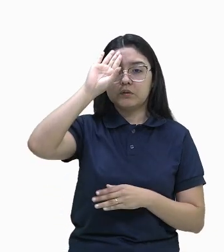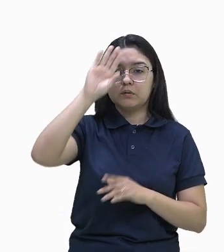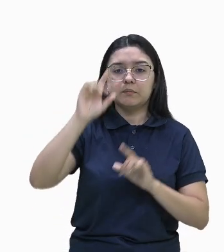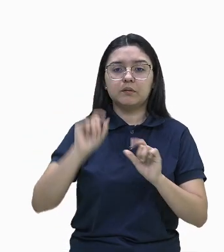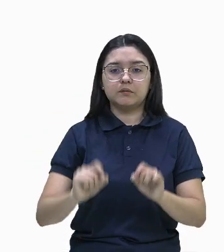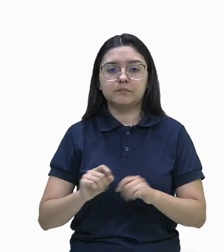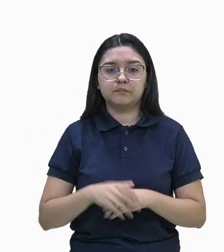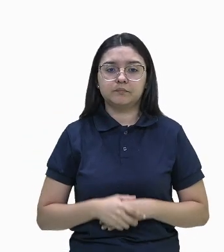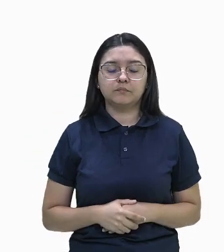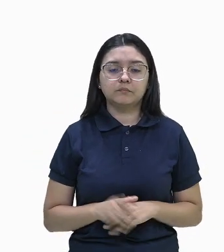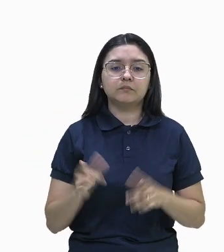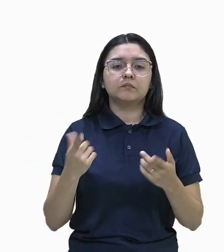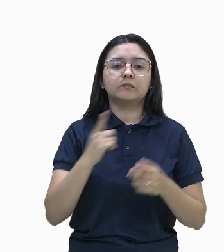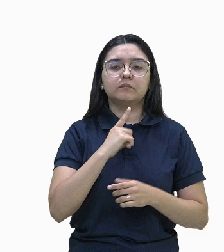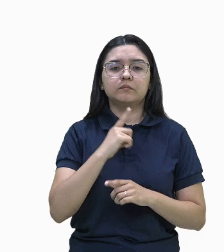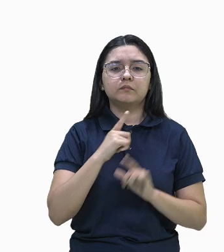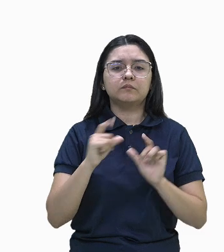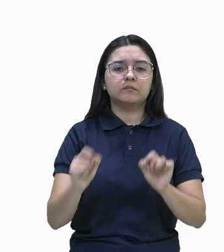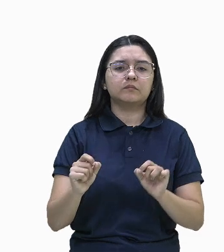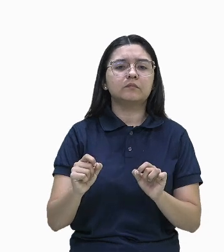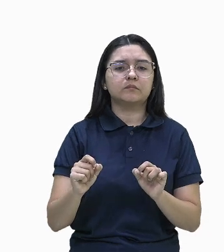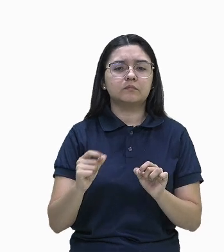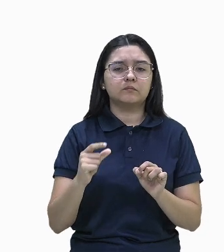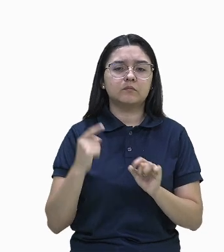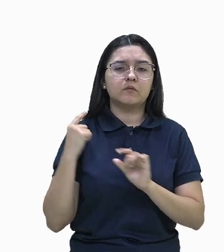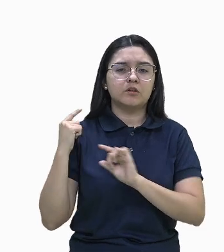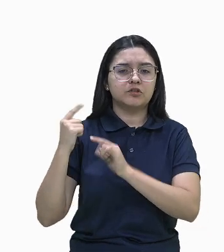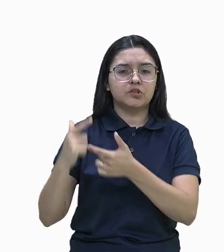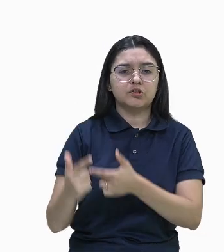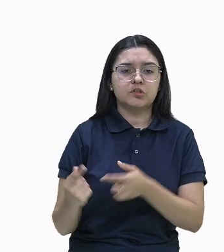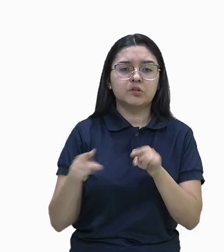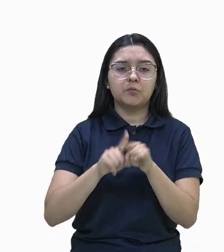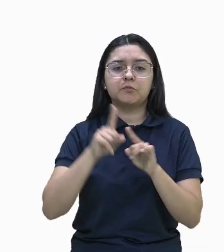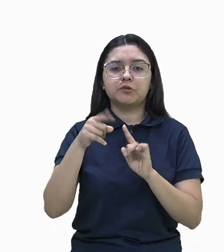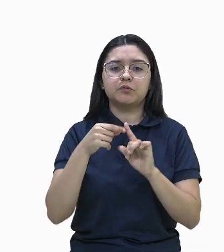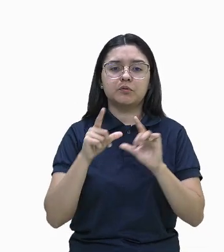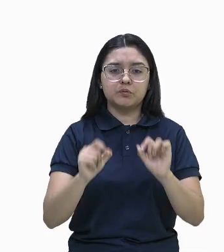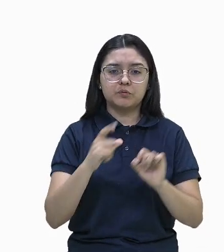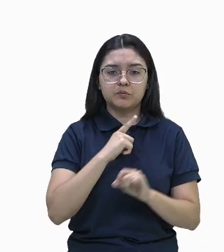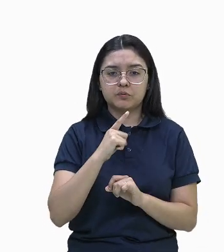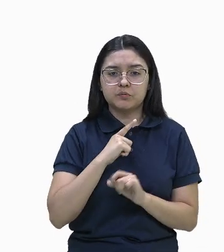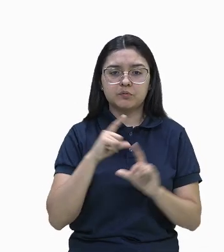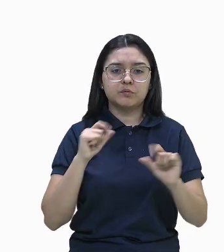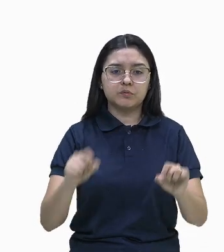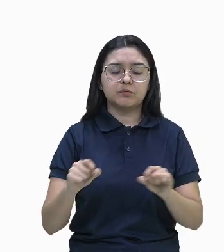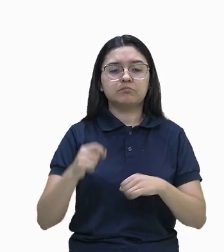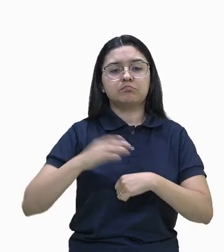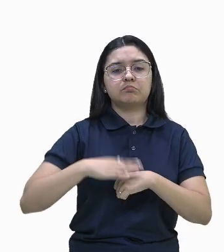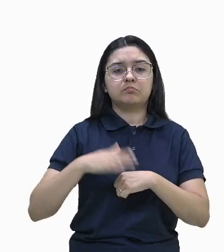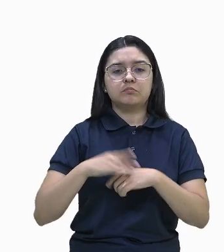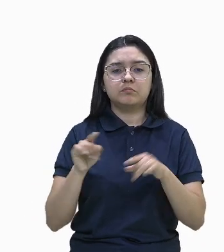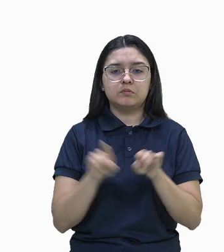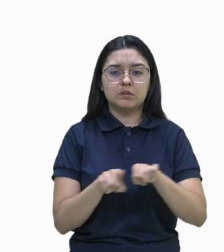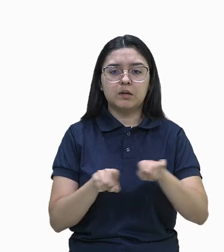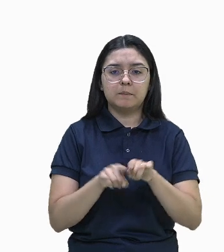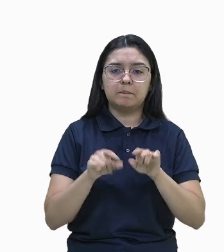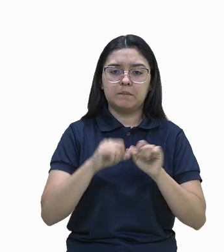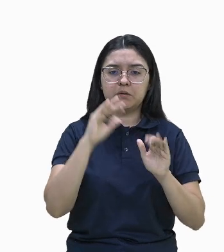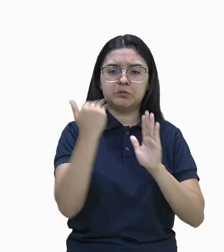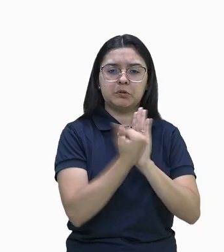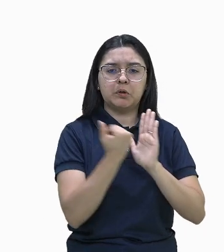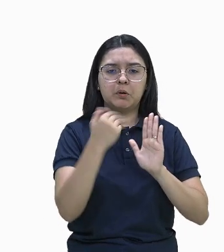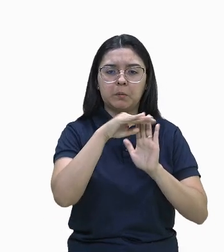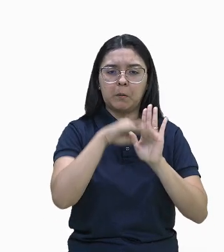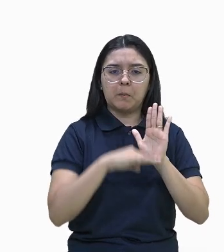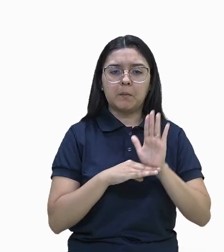uma pesquisa que vai além das convenções clássicas, objetivando desabituar e desmecanizar